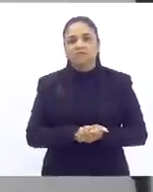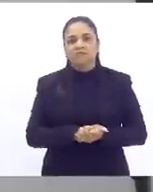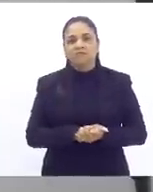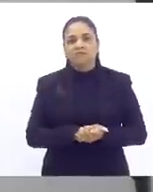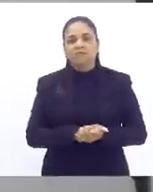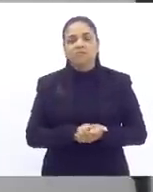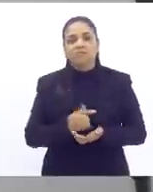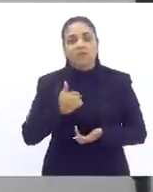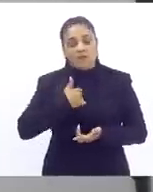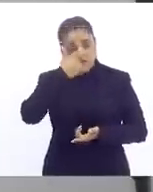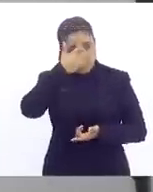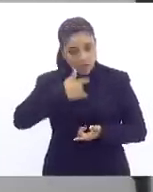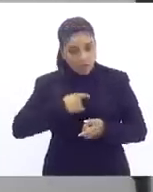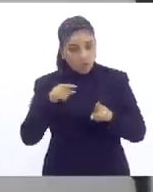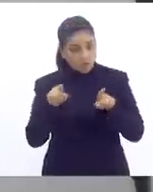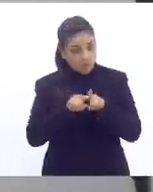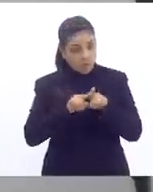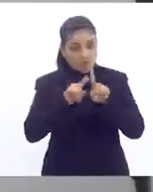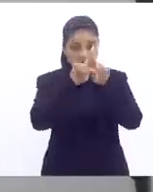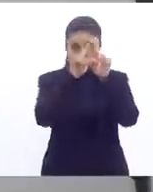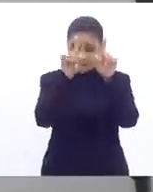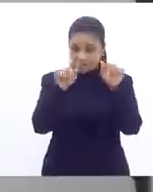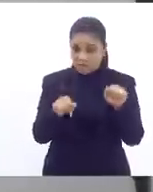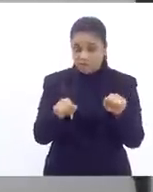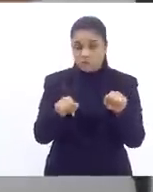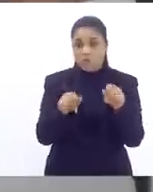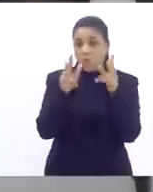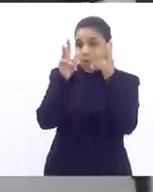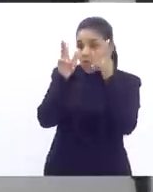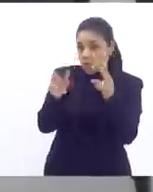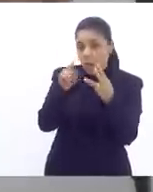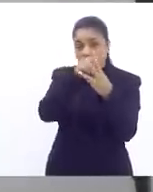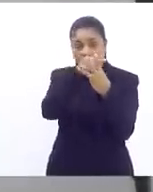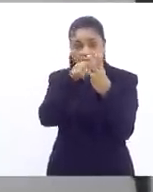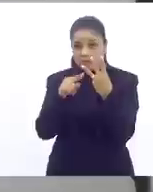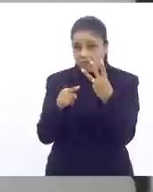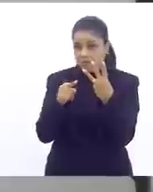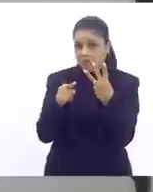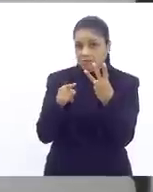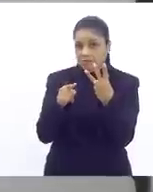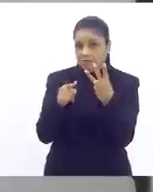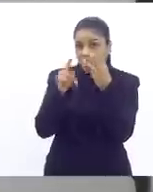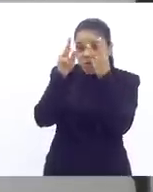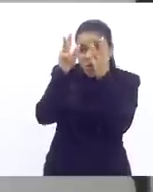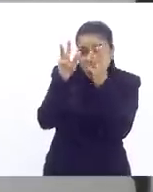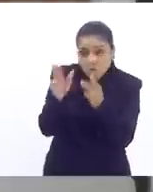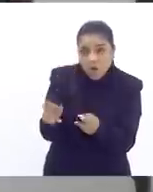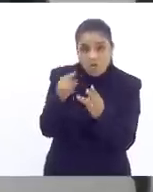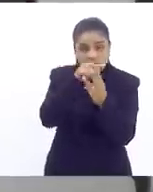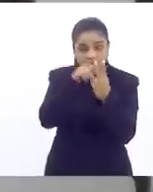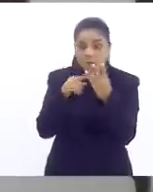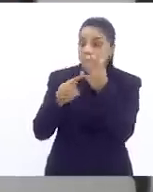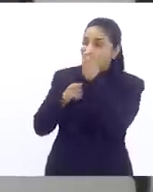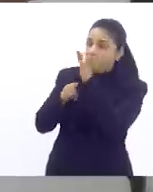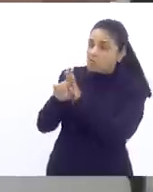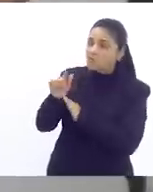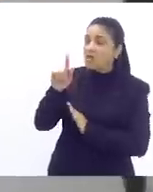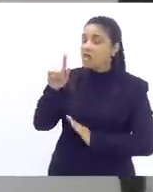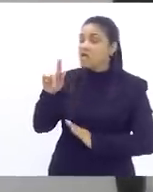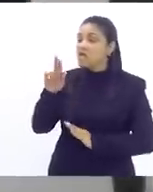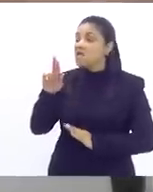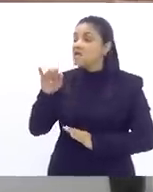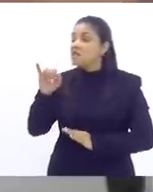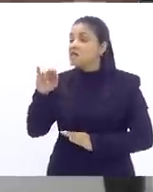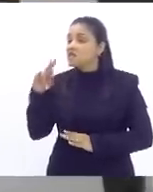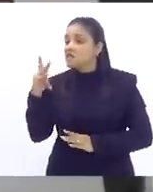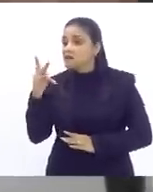Eu também sou Servidor Público como vocês três já perguntei aqui ao nosso Doutor Guilherme se ele era Servidor